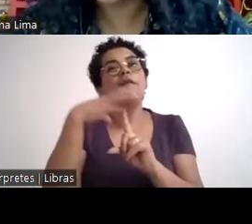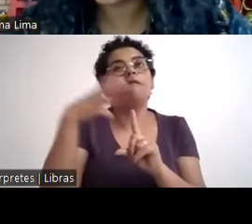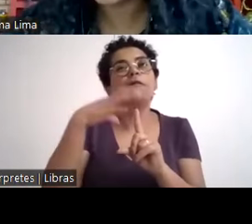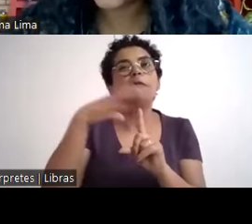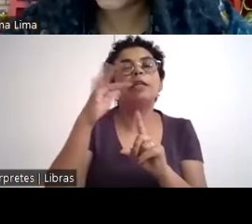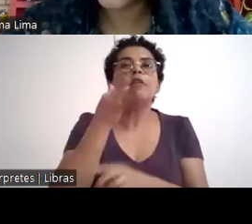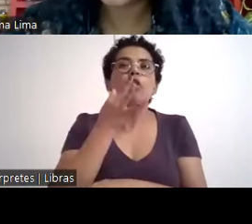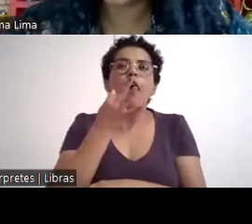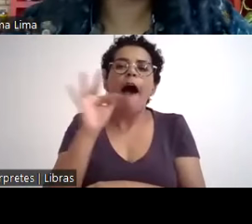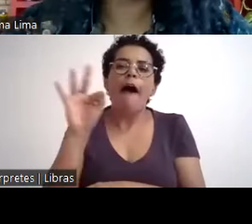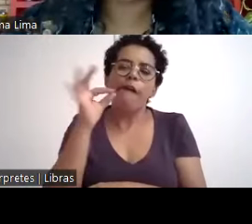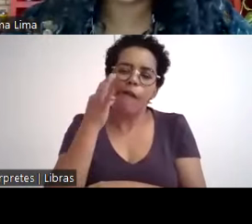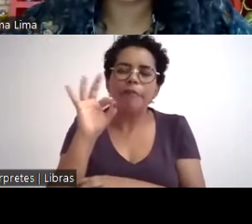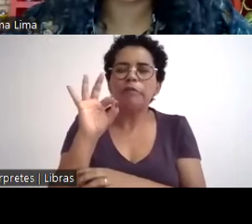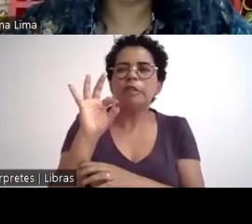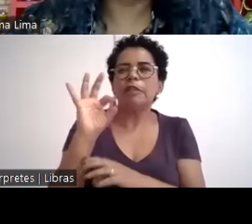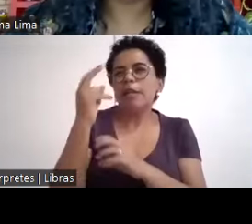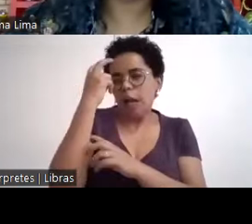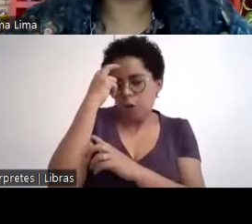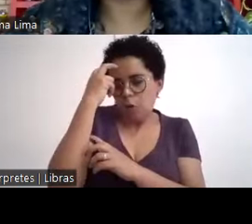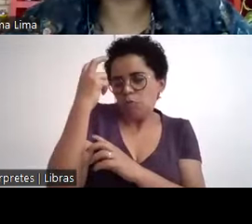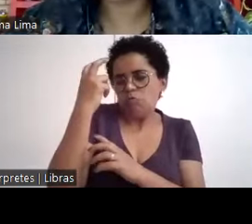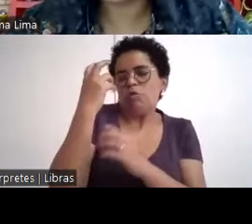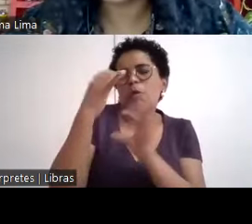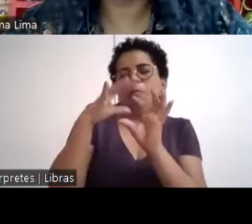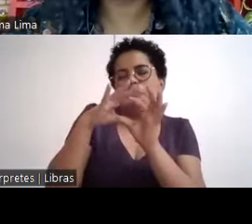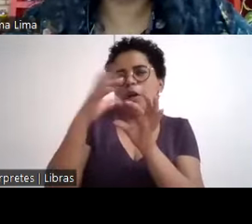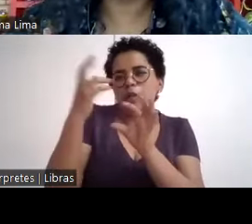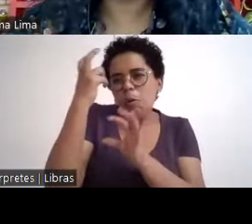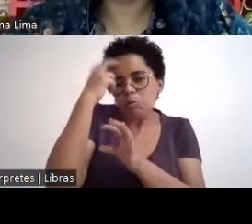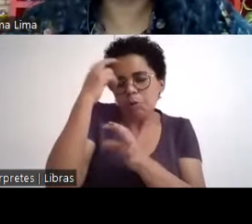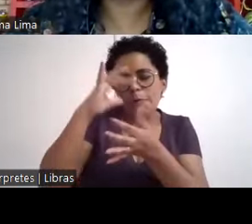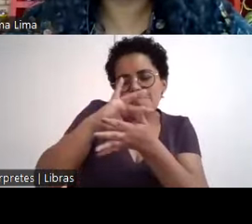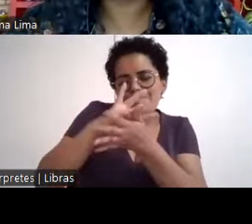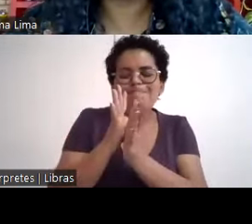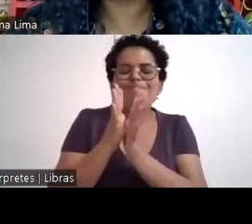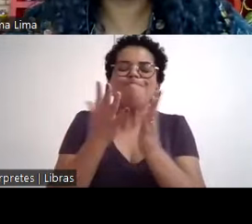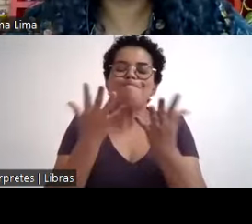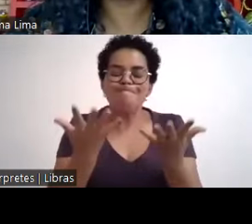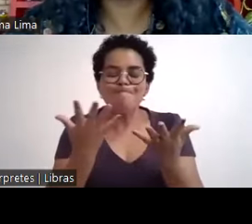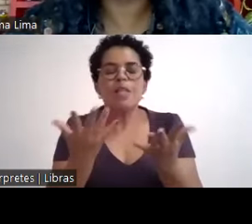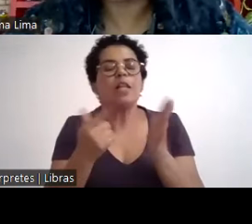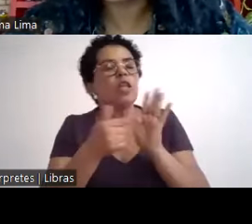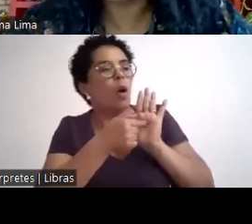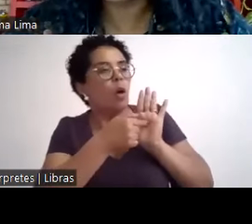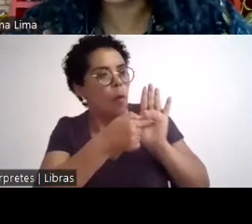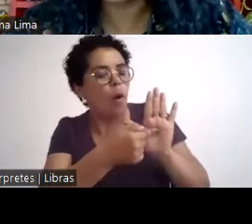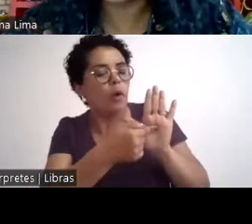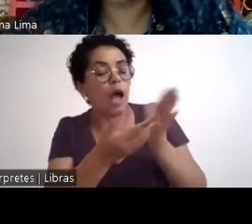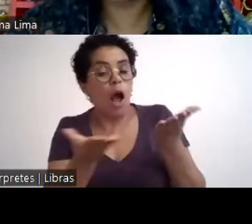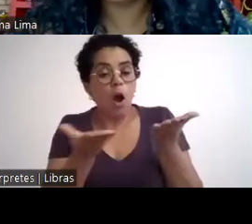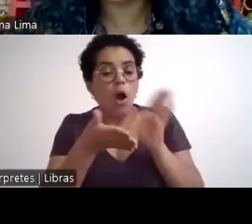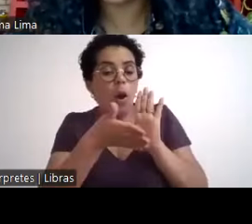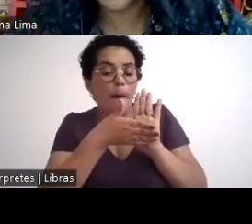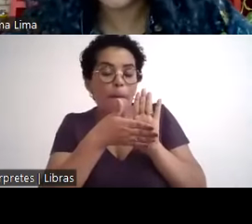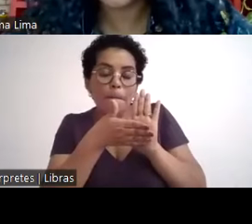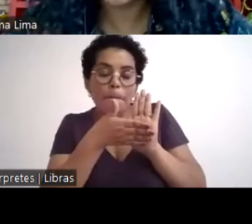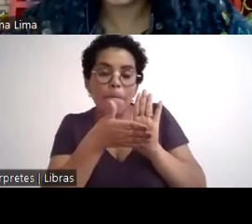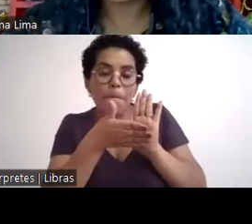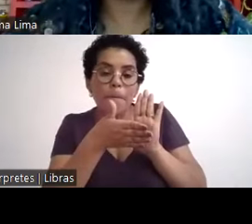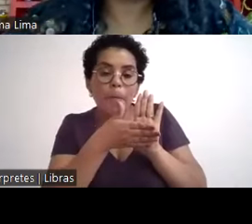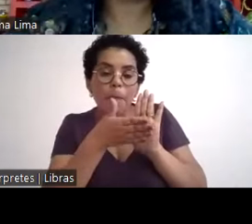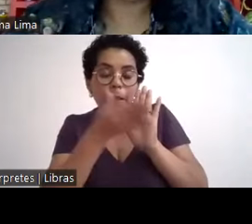foram violentadas nesse processo. Então, é uma forma de trazer o propósito da minha